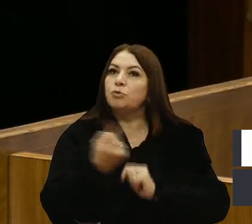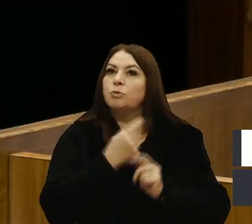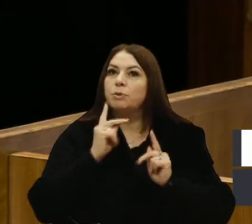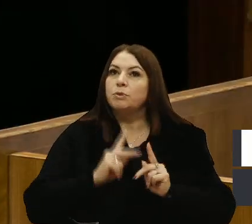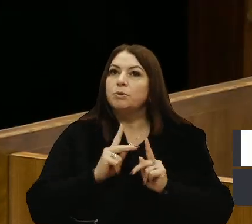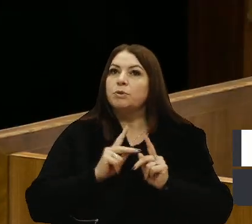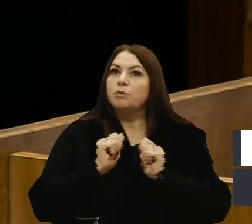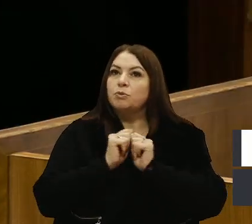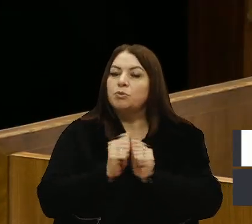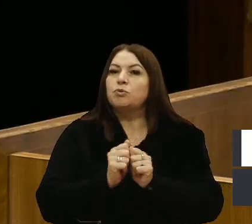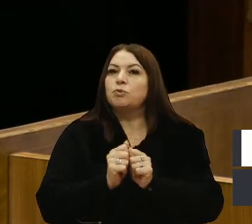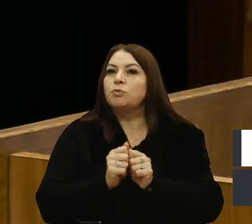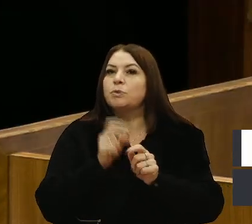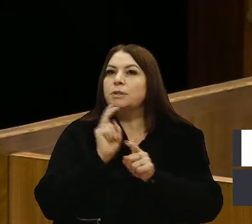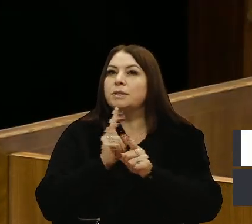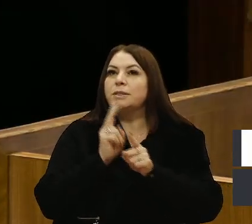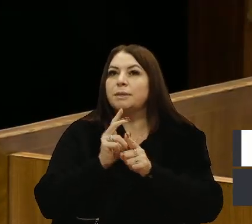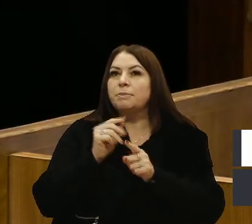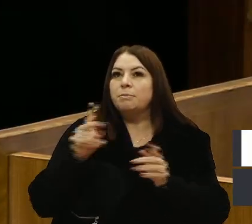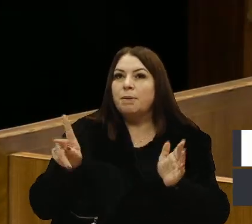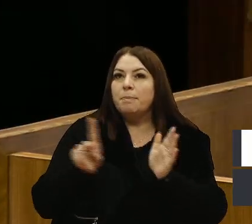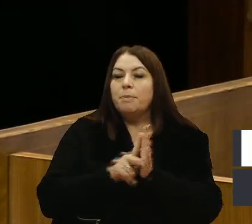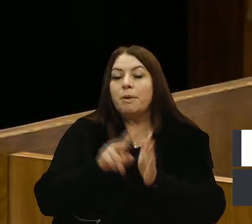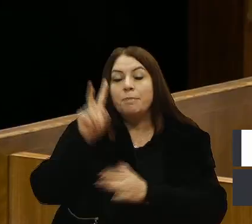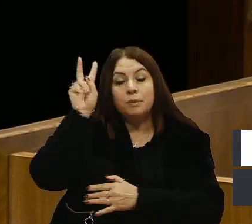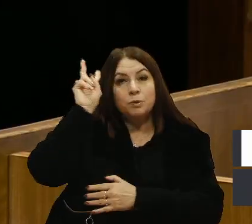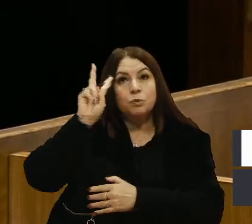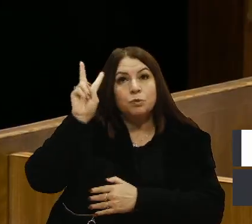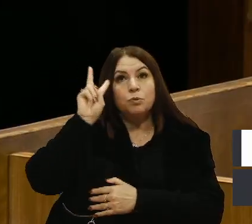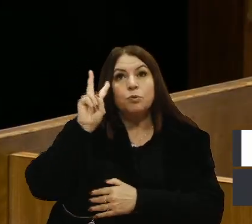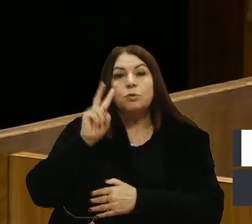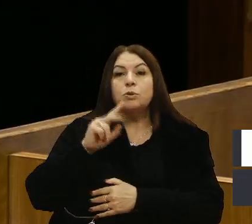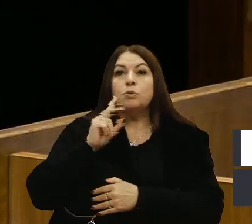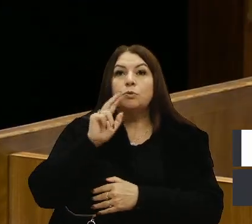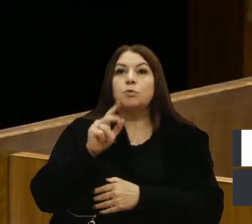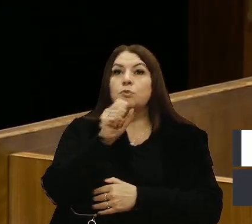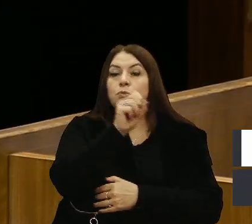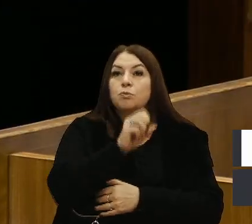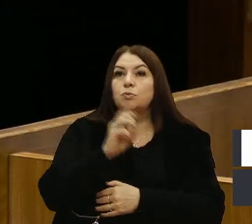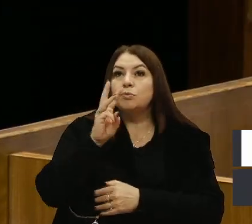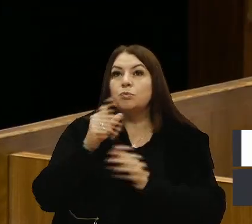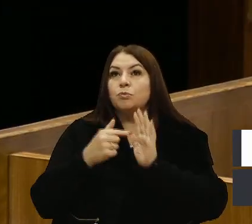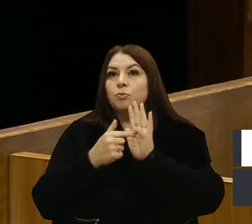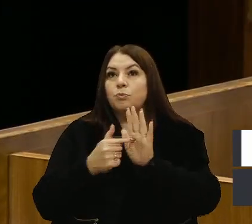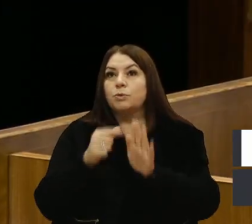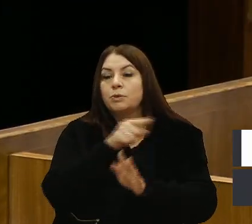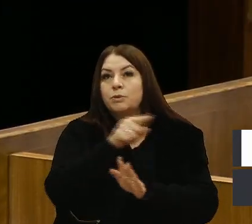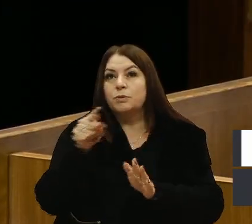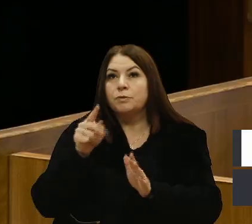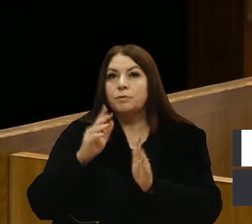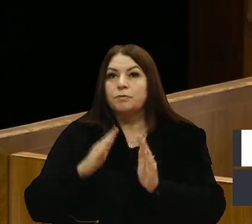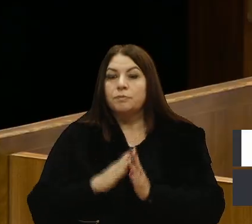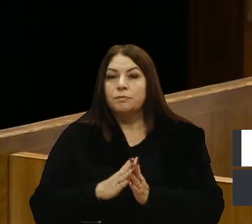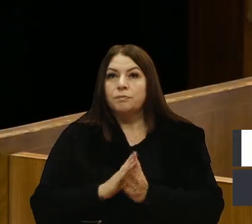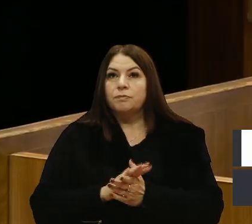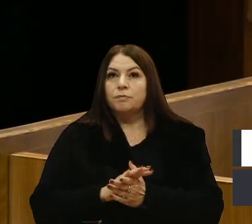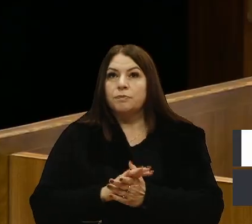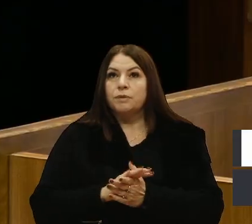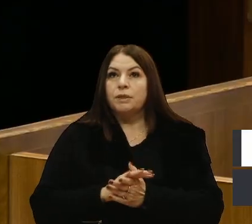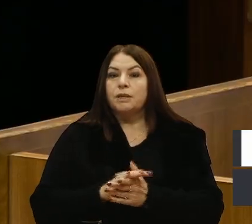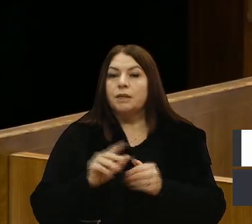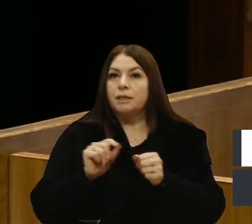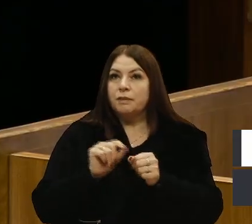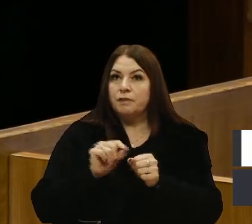em travessia costura a linha da minha própria história e com o espetáculo que trago hoje para apresentar nesta casa. É uma